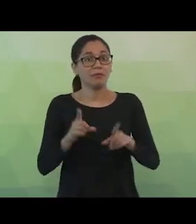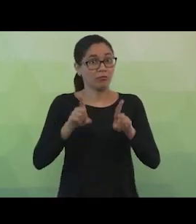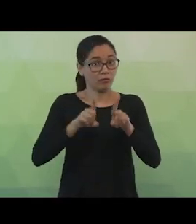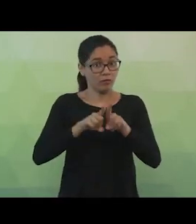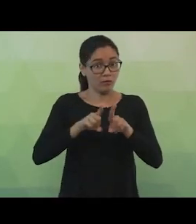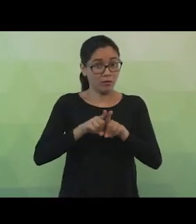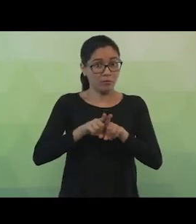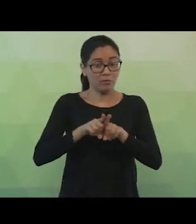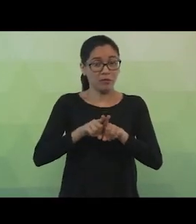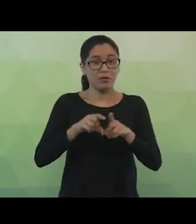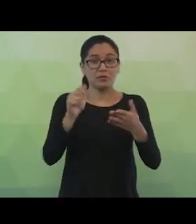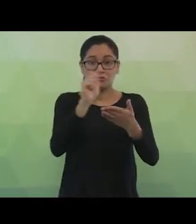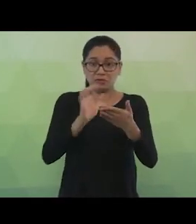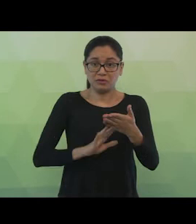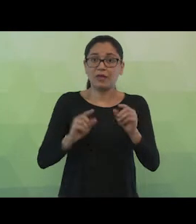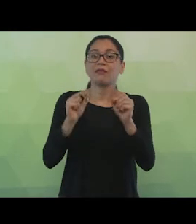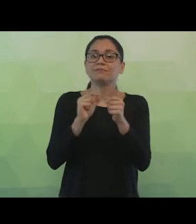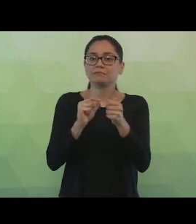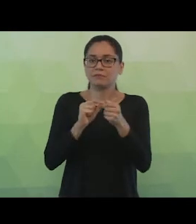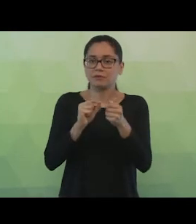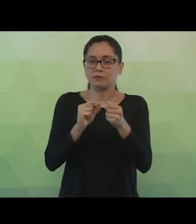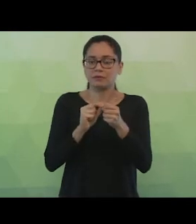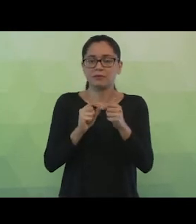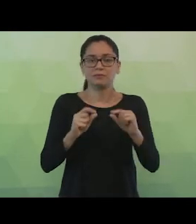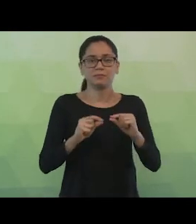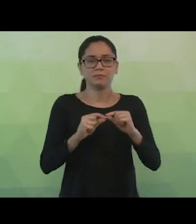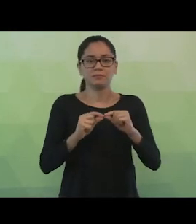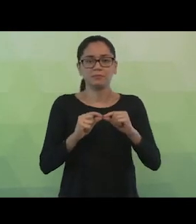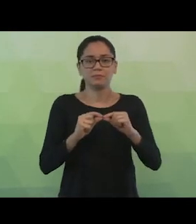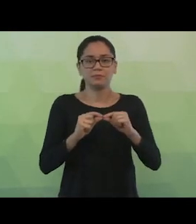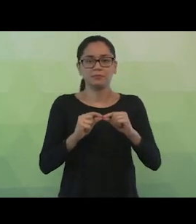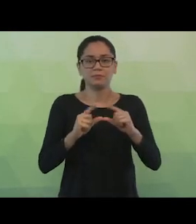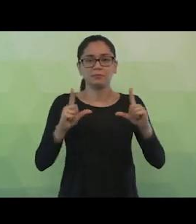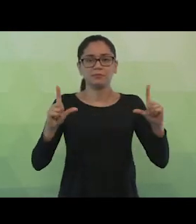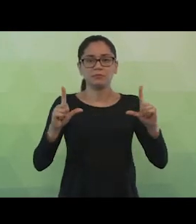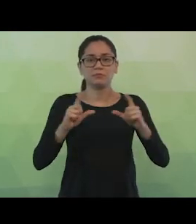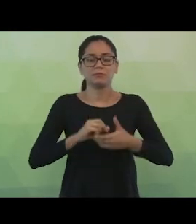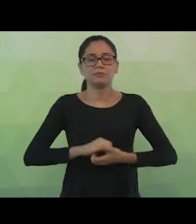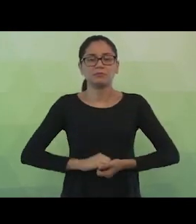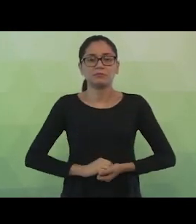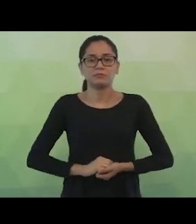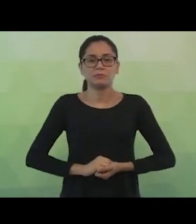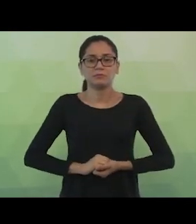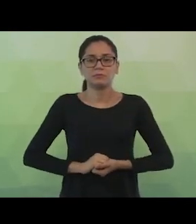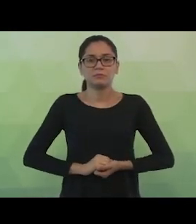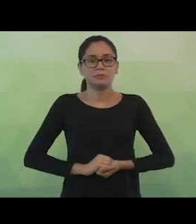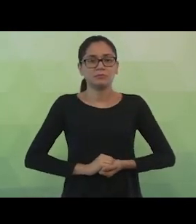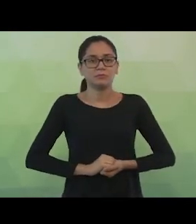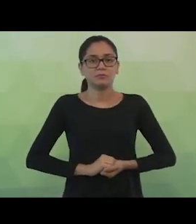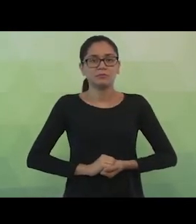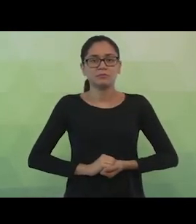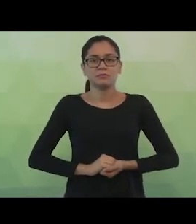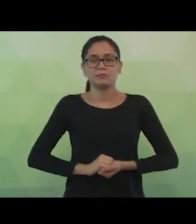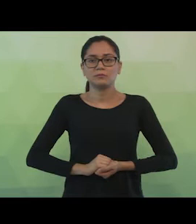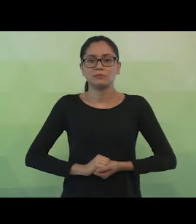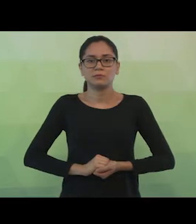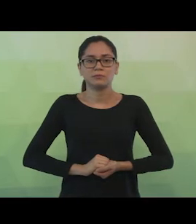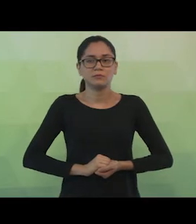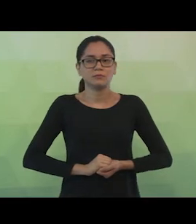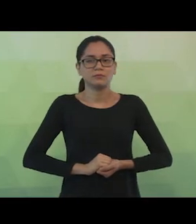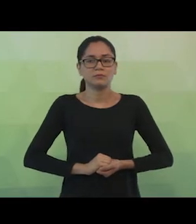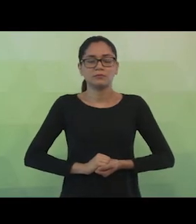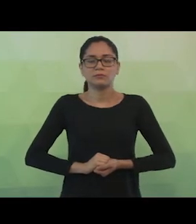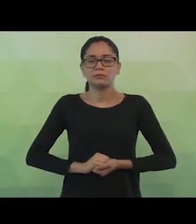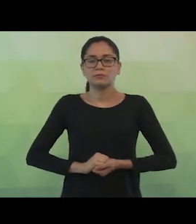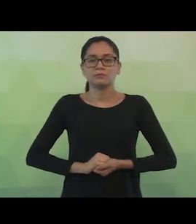as atividades propostas. Como falei com vocês anteriormente, para o curso Técnico em Informática para a Internet,